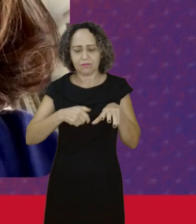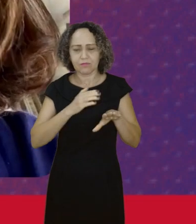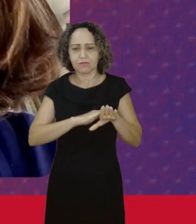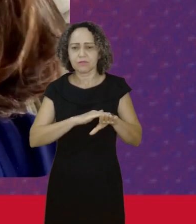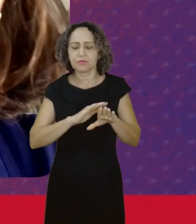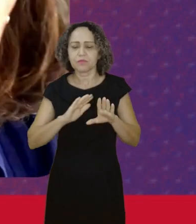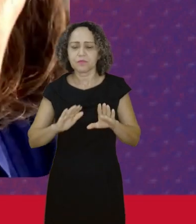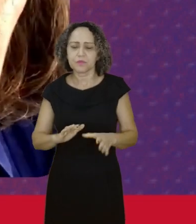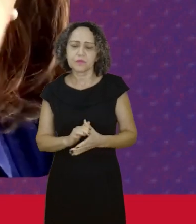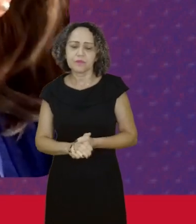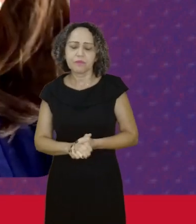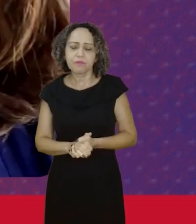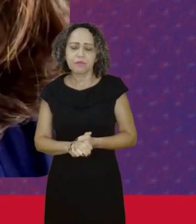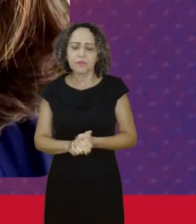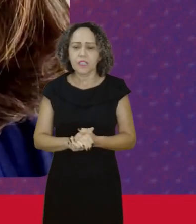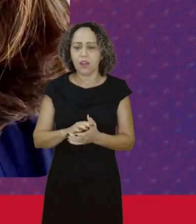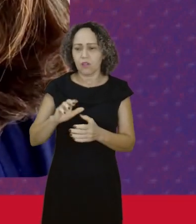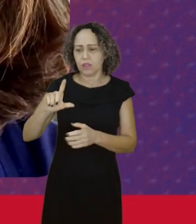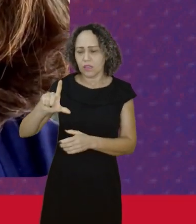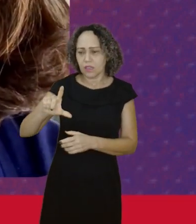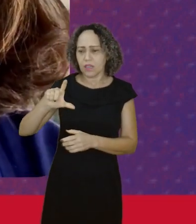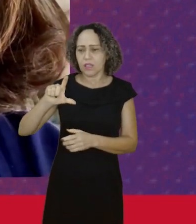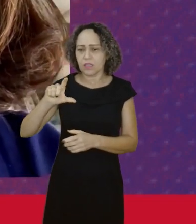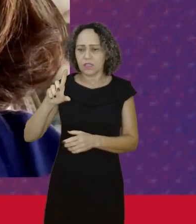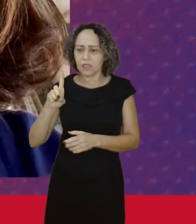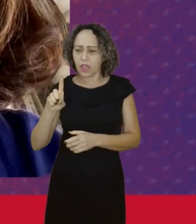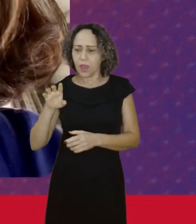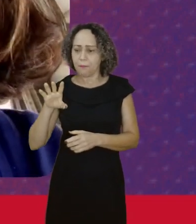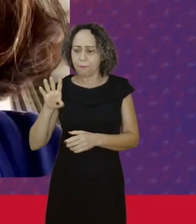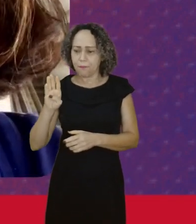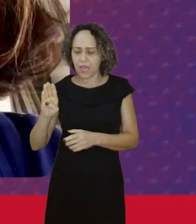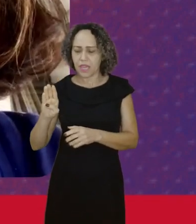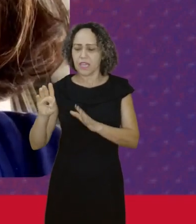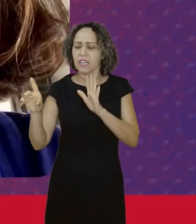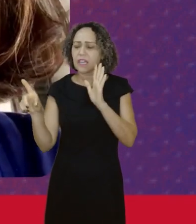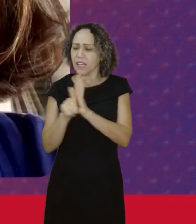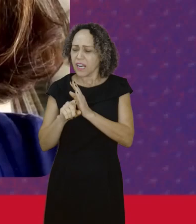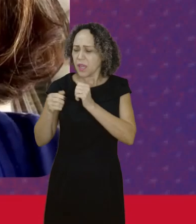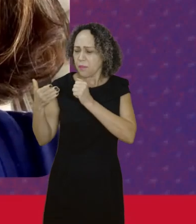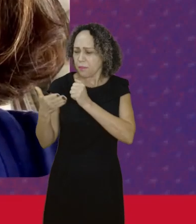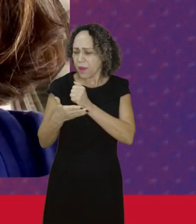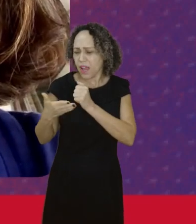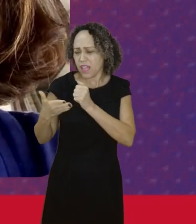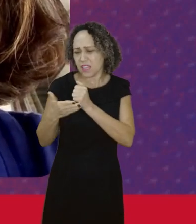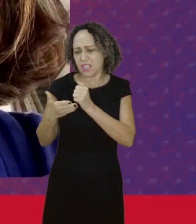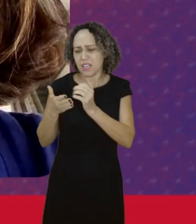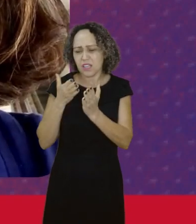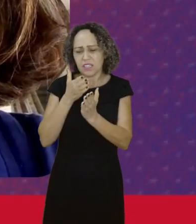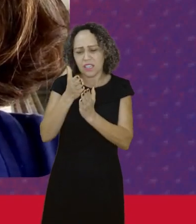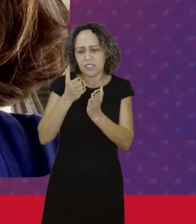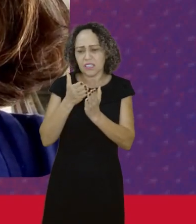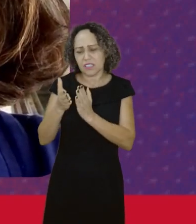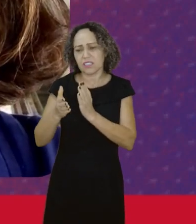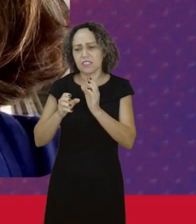aparece entre os princípios a consideração da diversidade